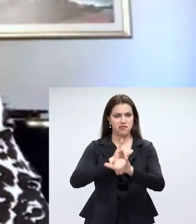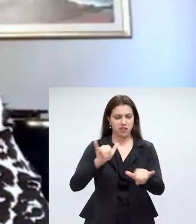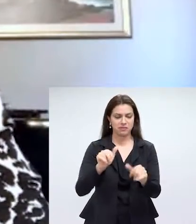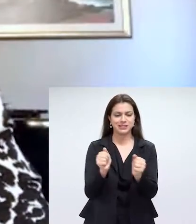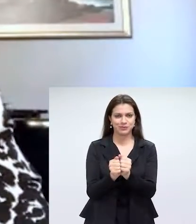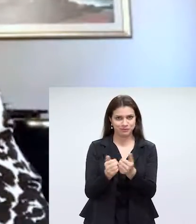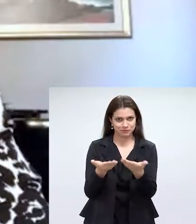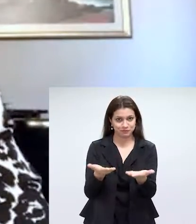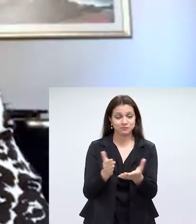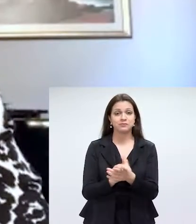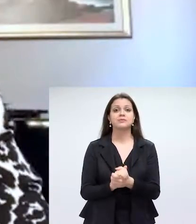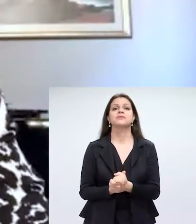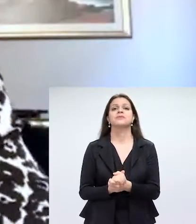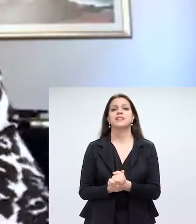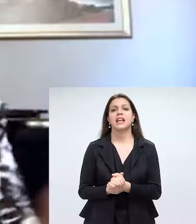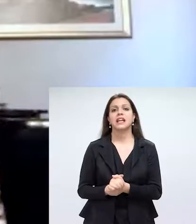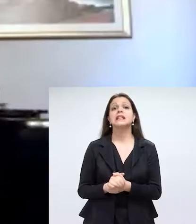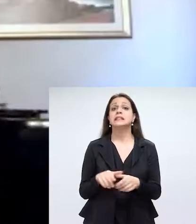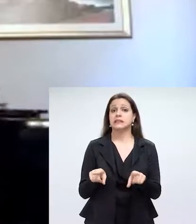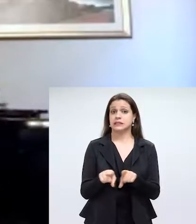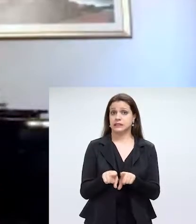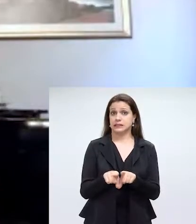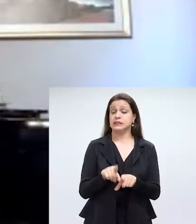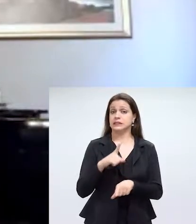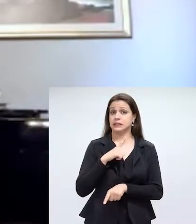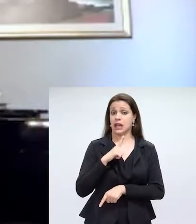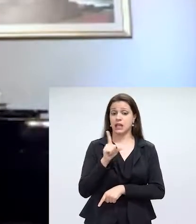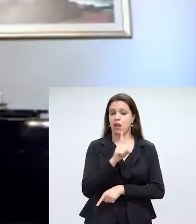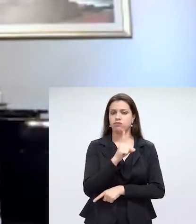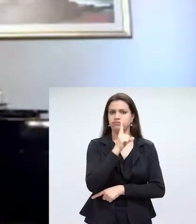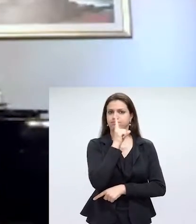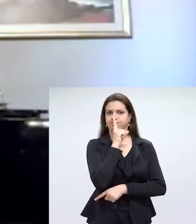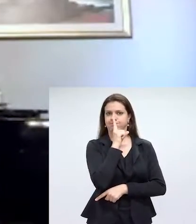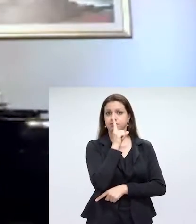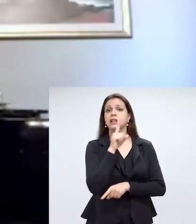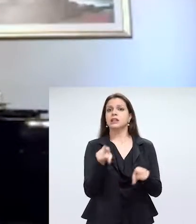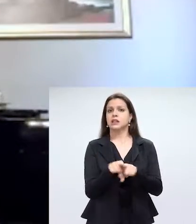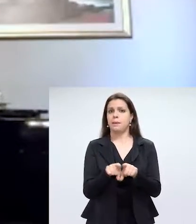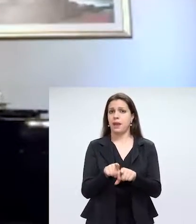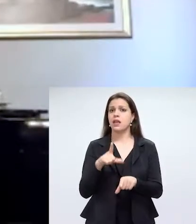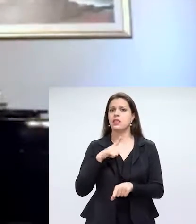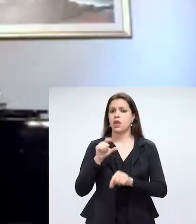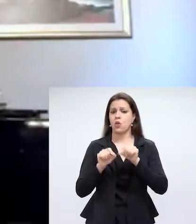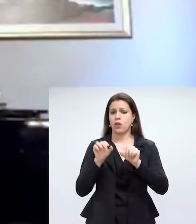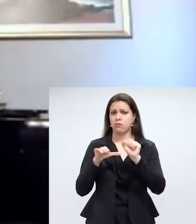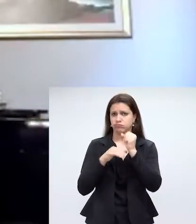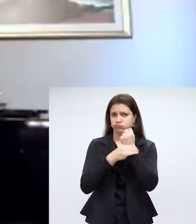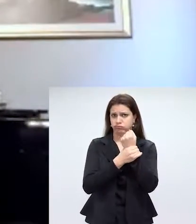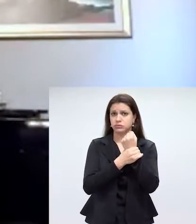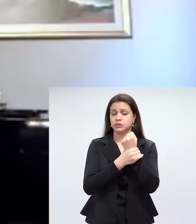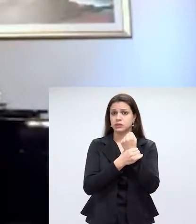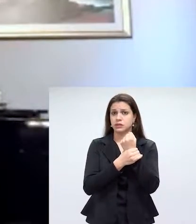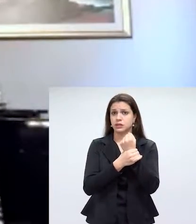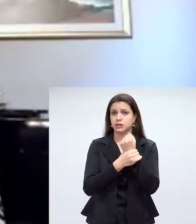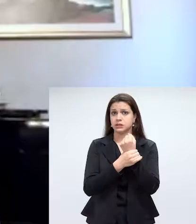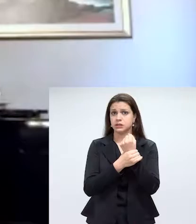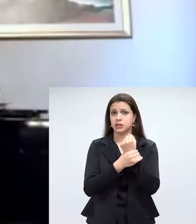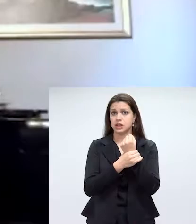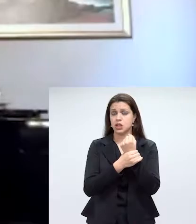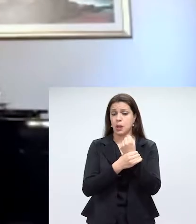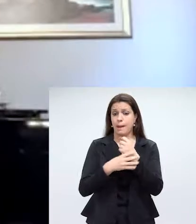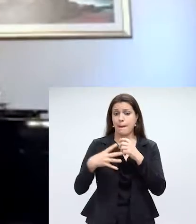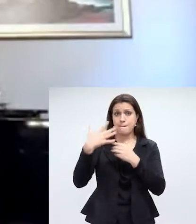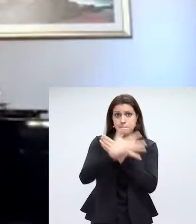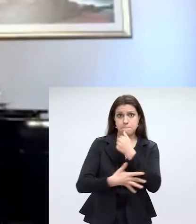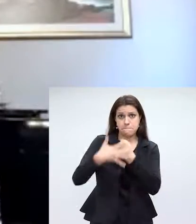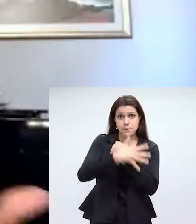trocar experiências junto com a gente. Além do programa Não Se Cale, o tema do cumprimento de medidas protetivas também